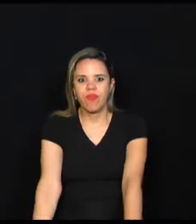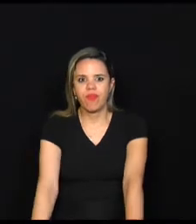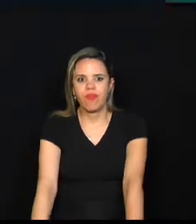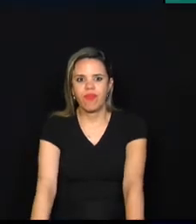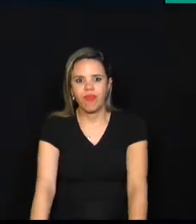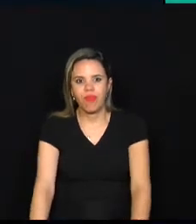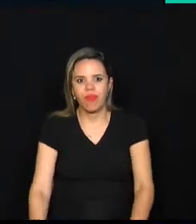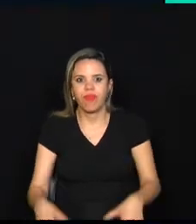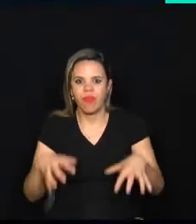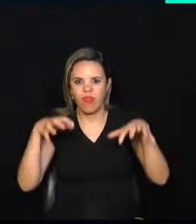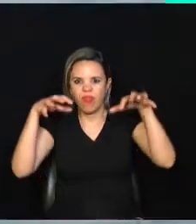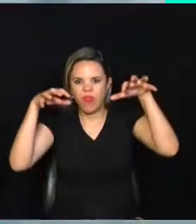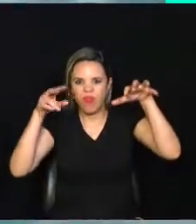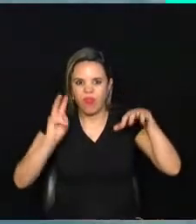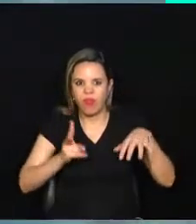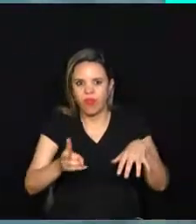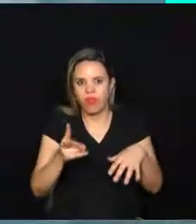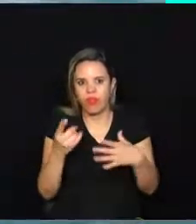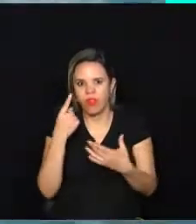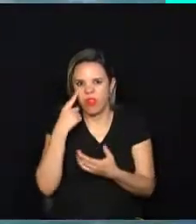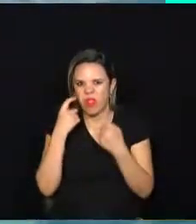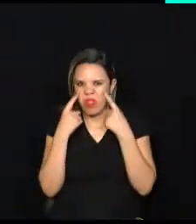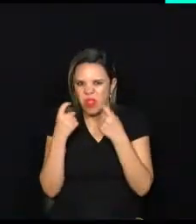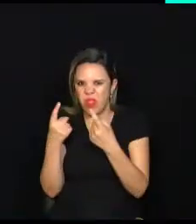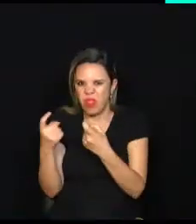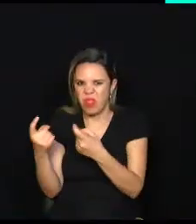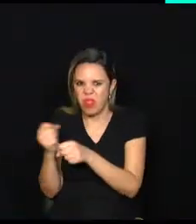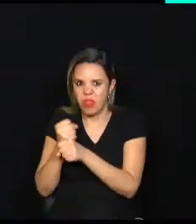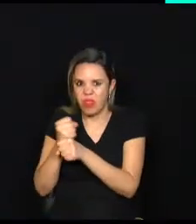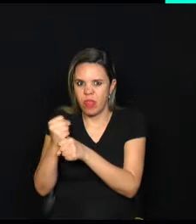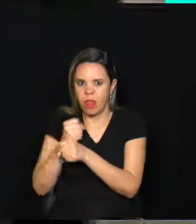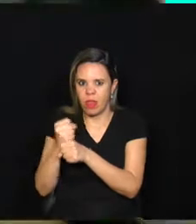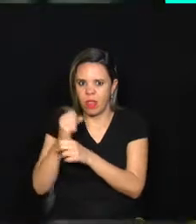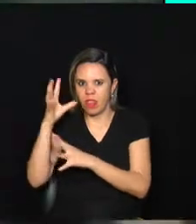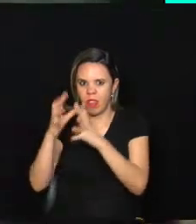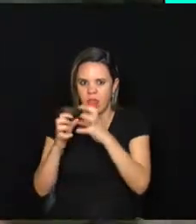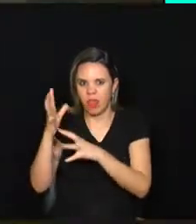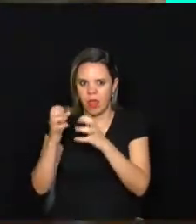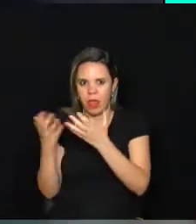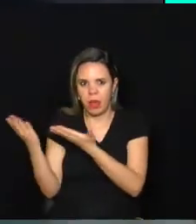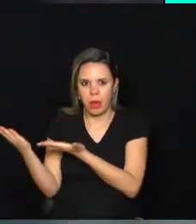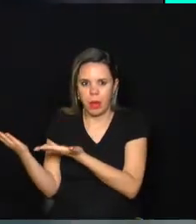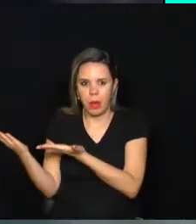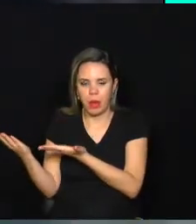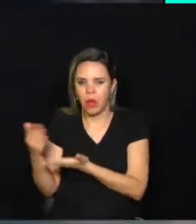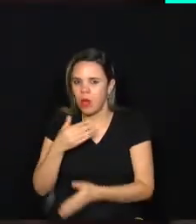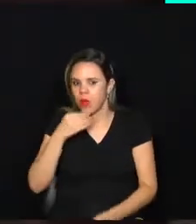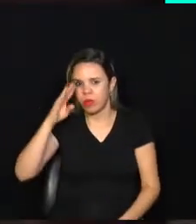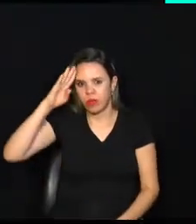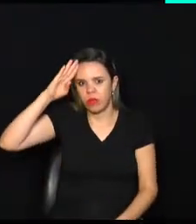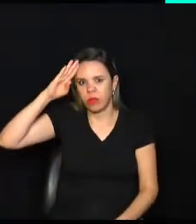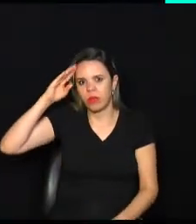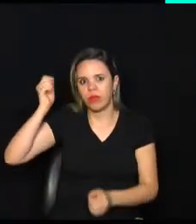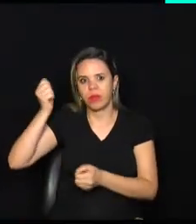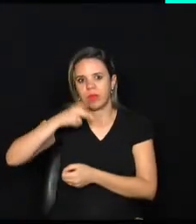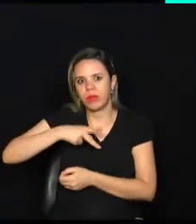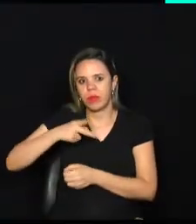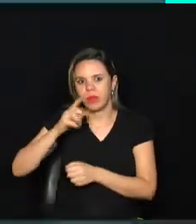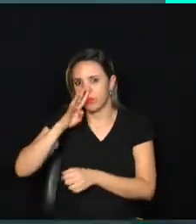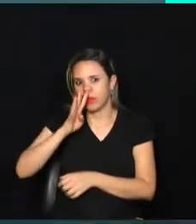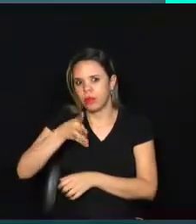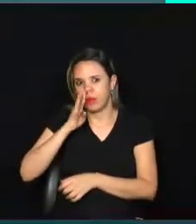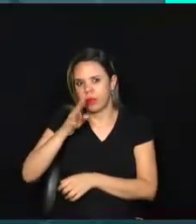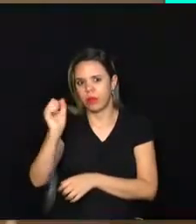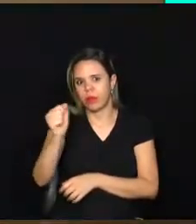O terror continua com A Chorona. Décadas após um conflito armado, um general aposentado foi acusado de